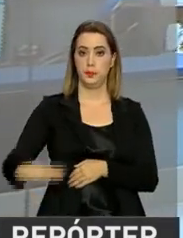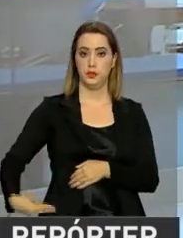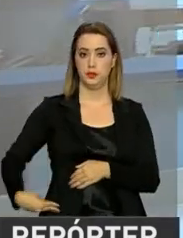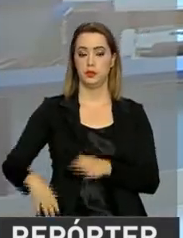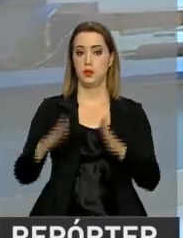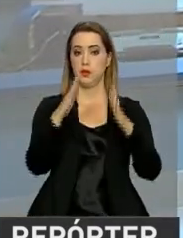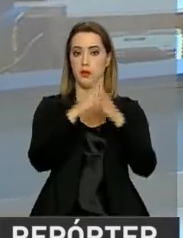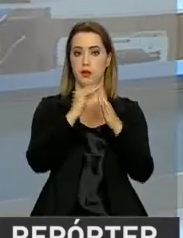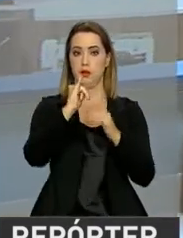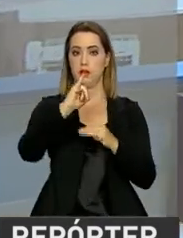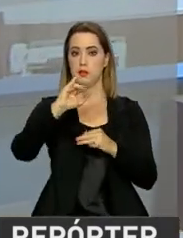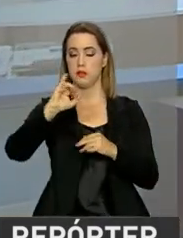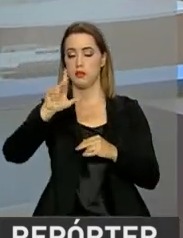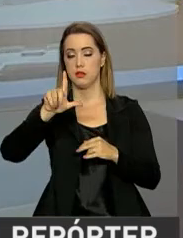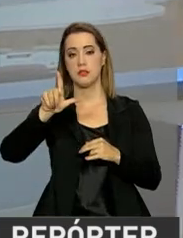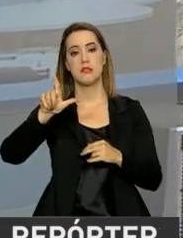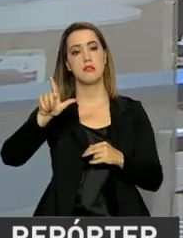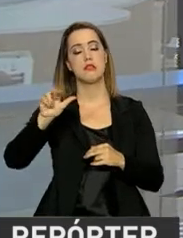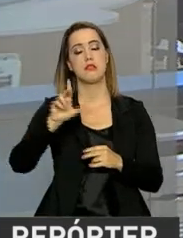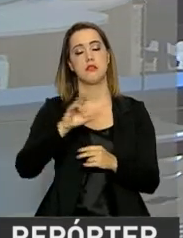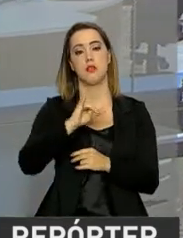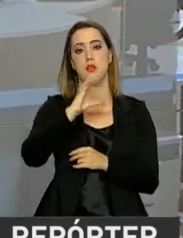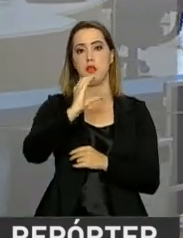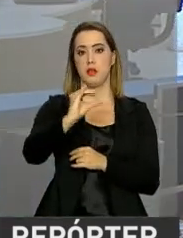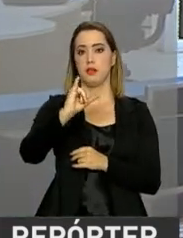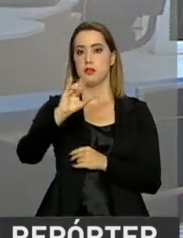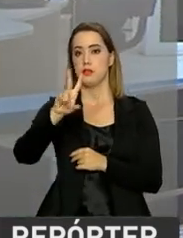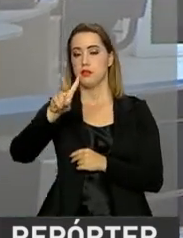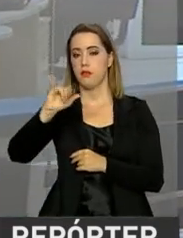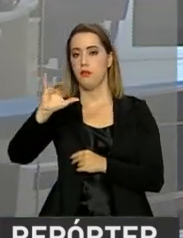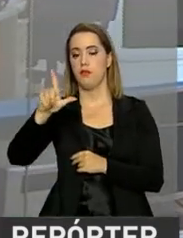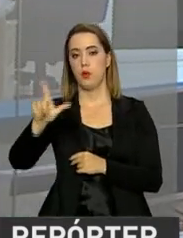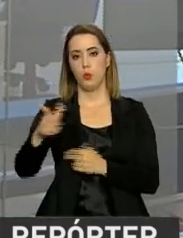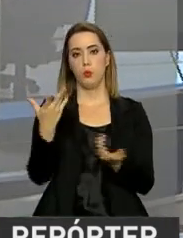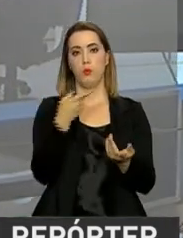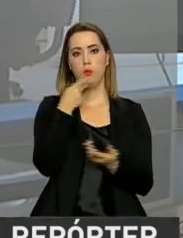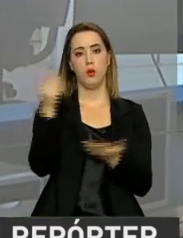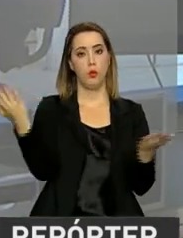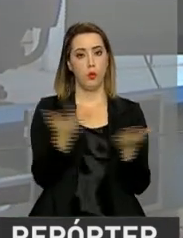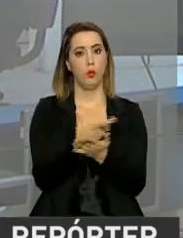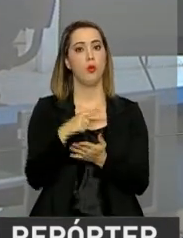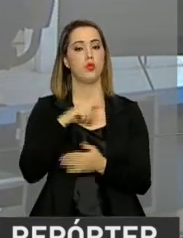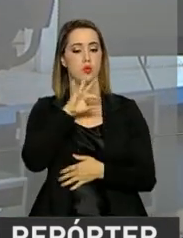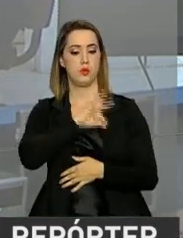Eliseu Padilha, disse hoje, em entrevista à Rádio Gaúcha, que vai abrir mão de